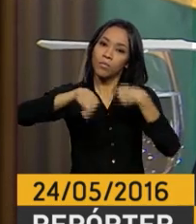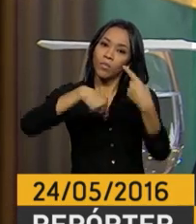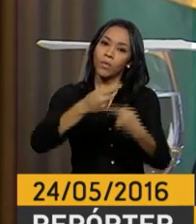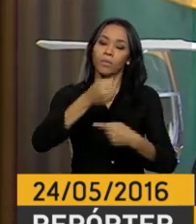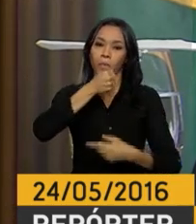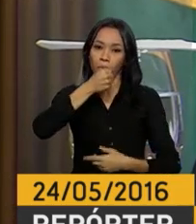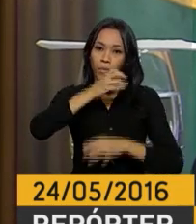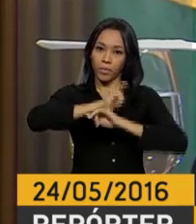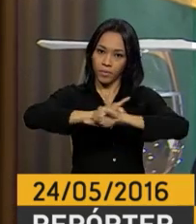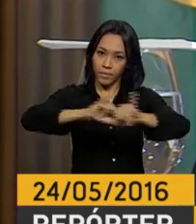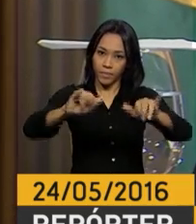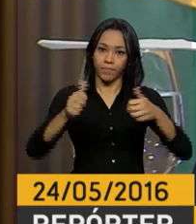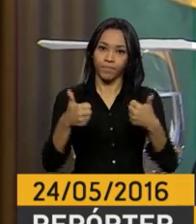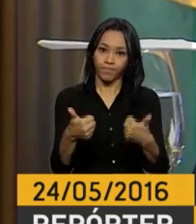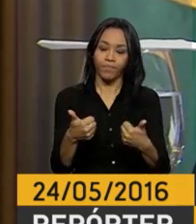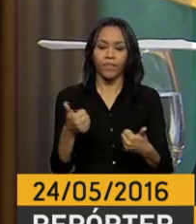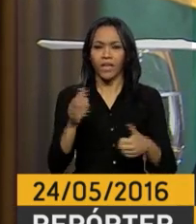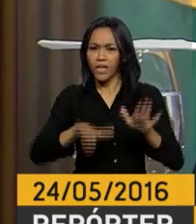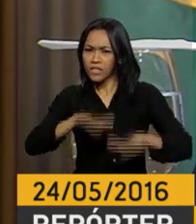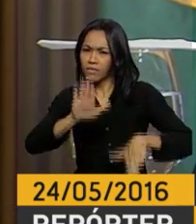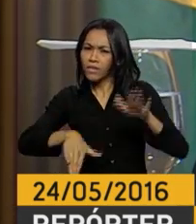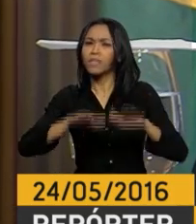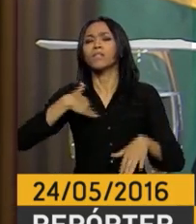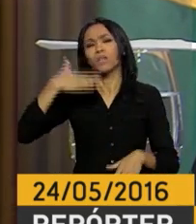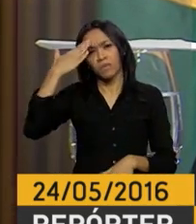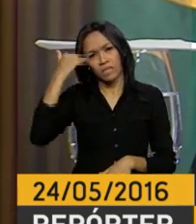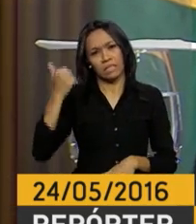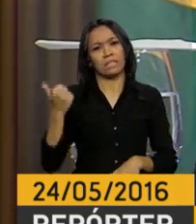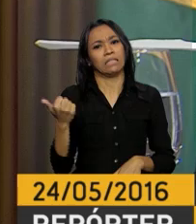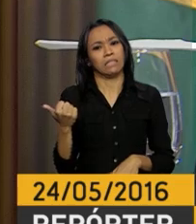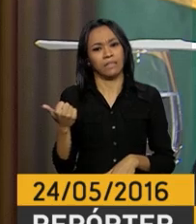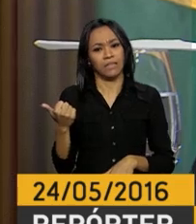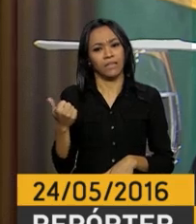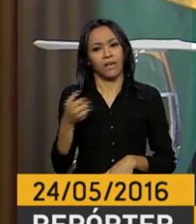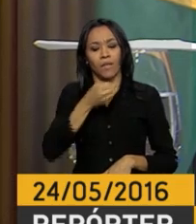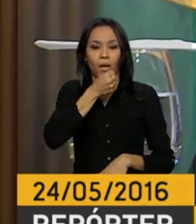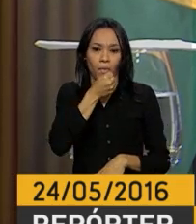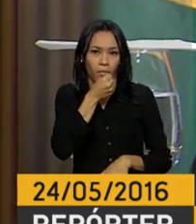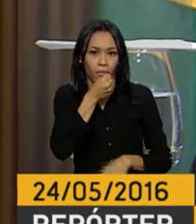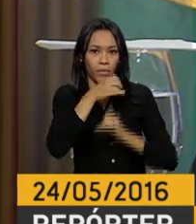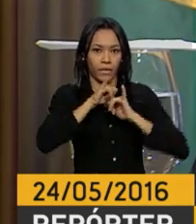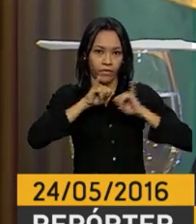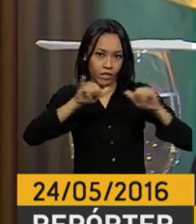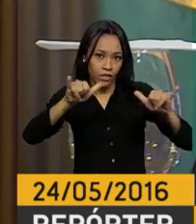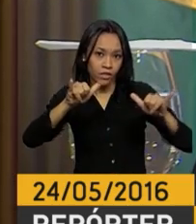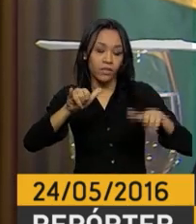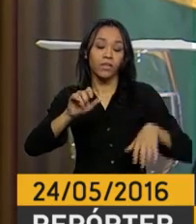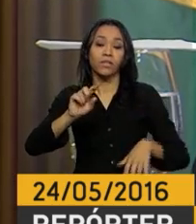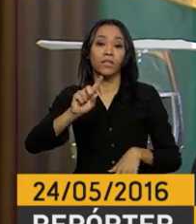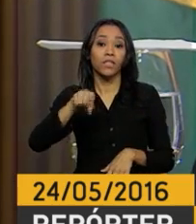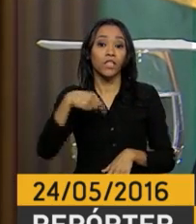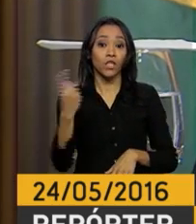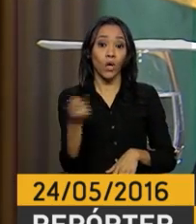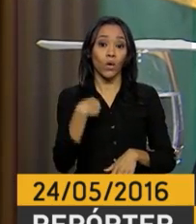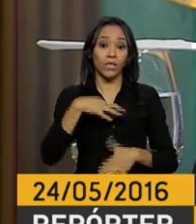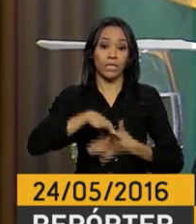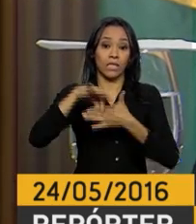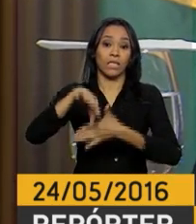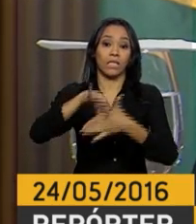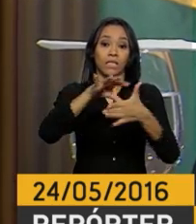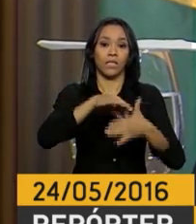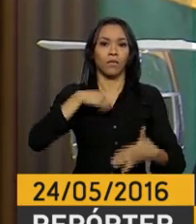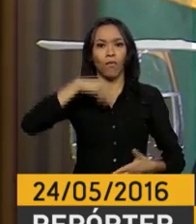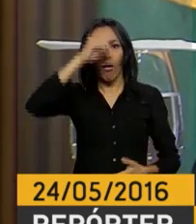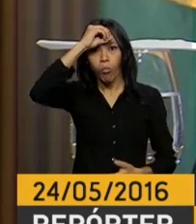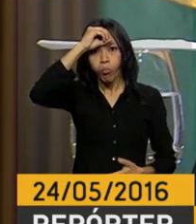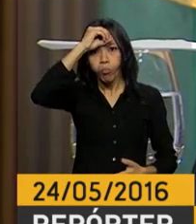entrevista coletiva, não é? Porque muitas vezes eu sei como é. Dá-se a entrevista e nós que somos líderes, lá no, eu não estava